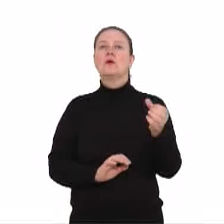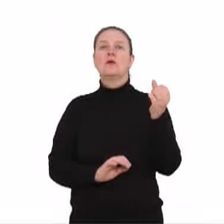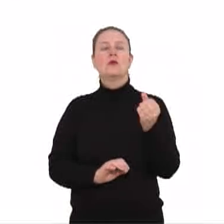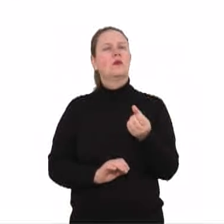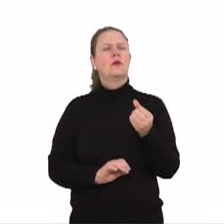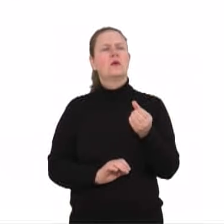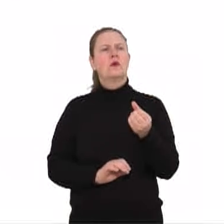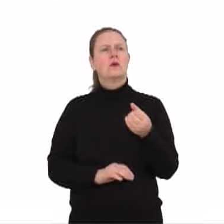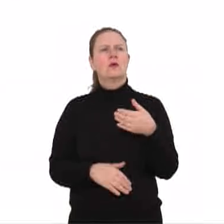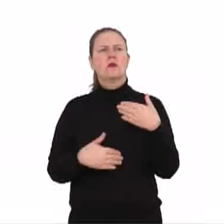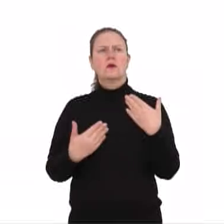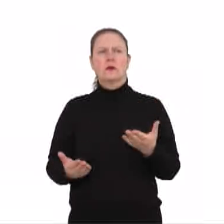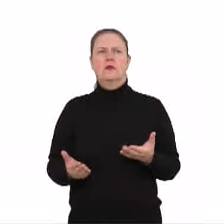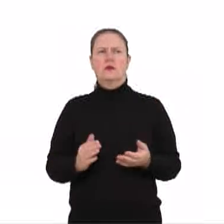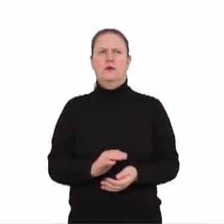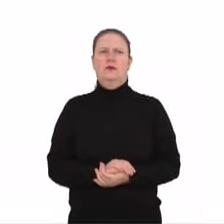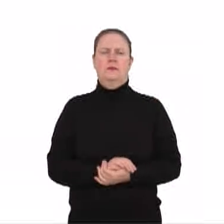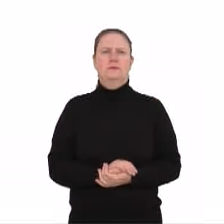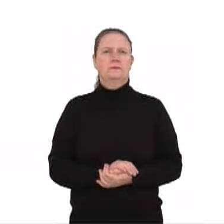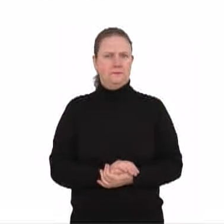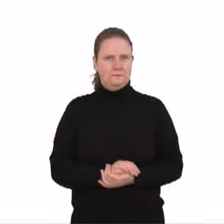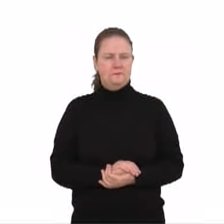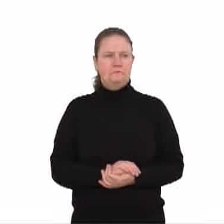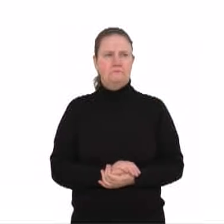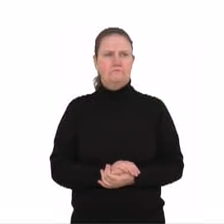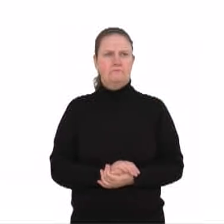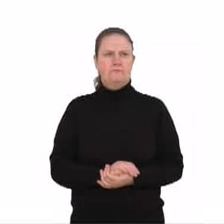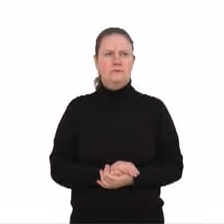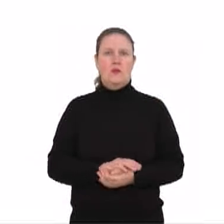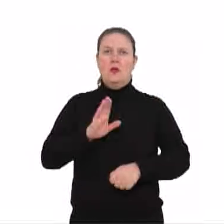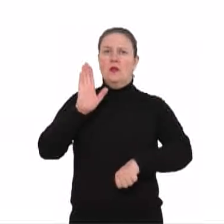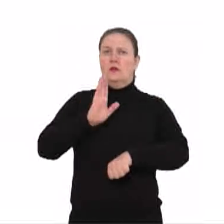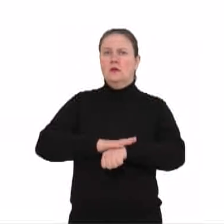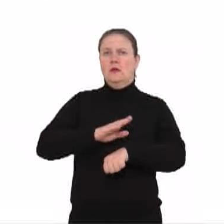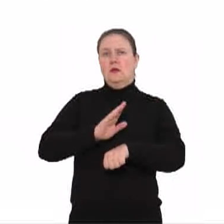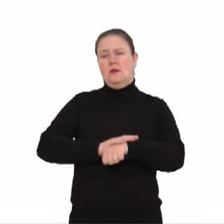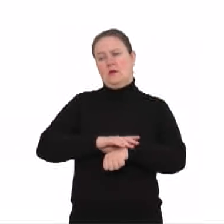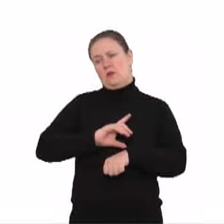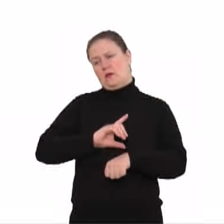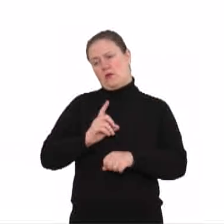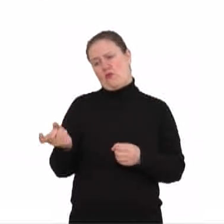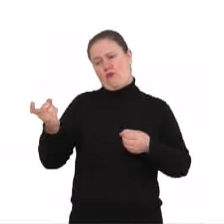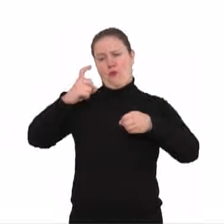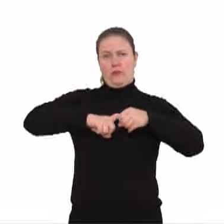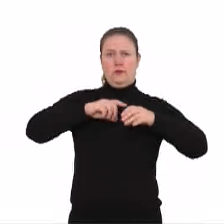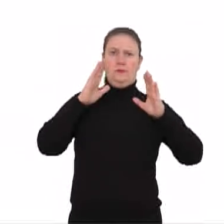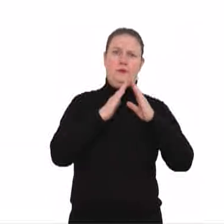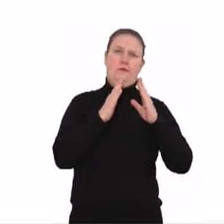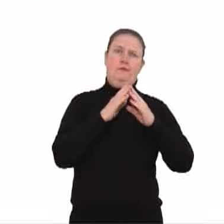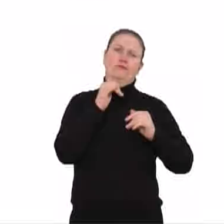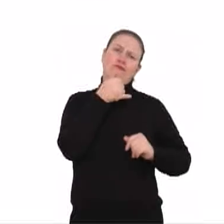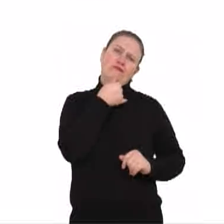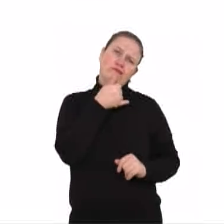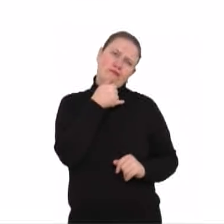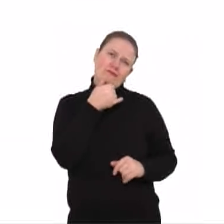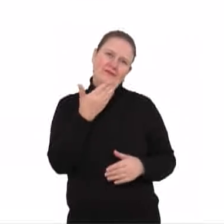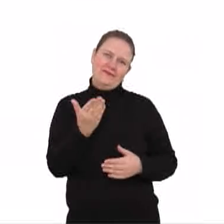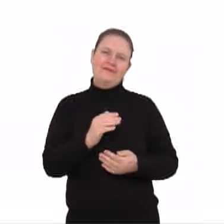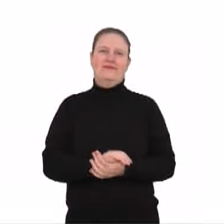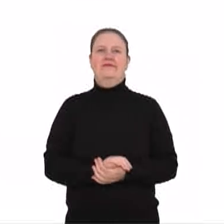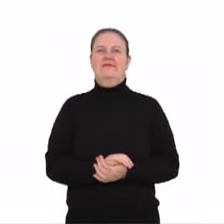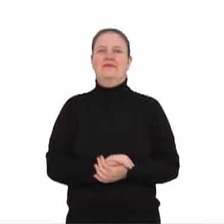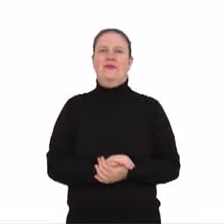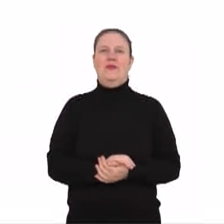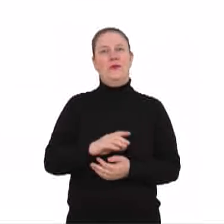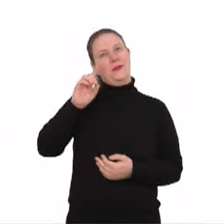oh, unfortunately, it's time to go home. Ah, está na hora de ir para casa, infelizmente é hora de ir para casa, certo? Então, esse